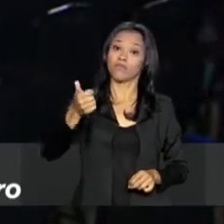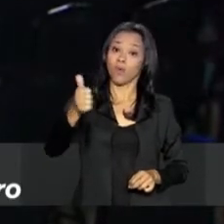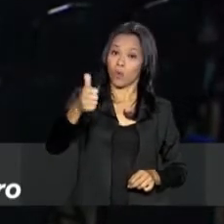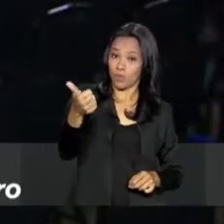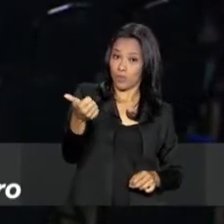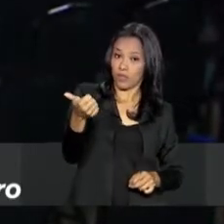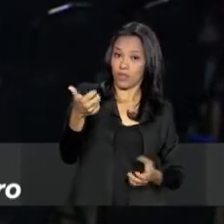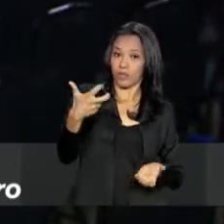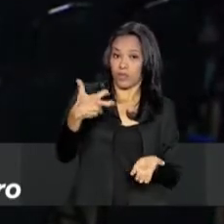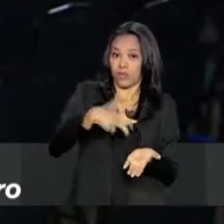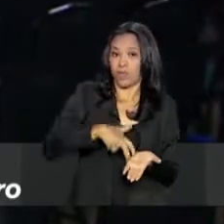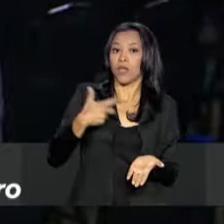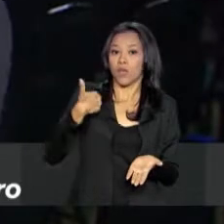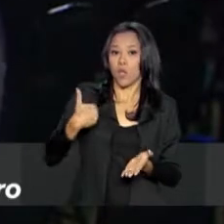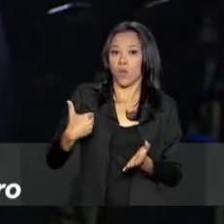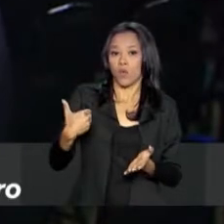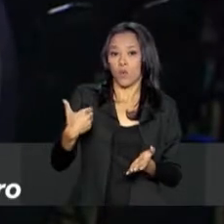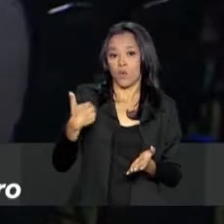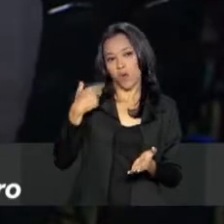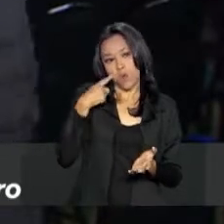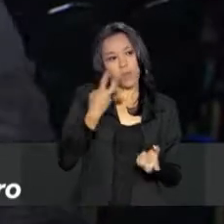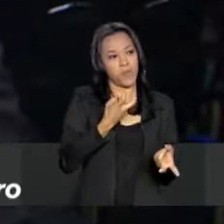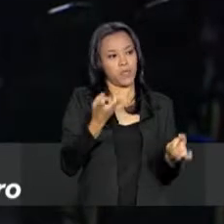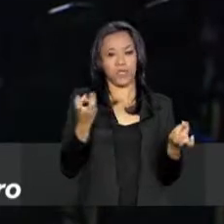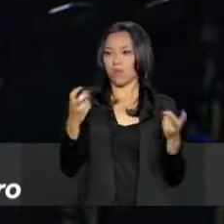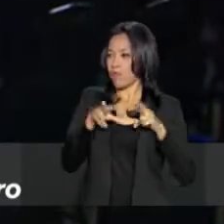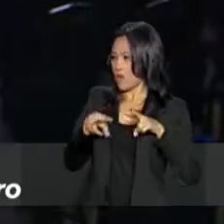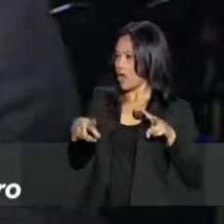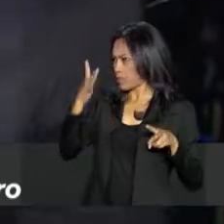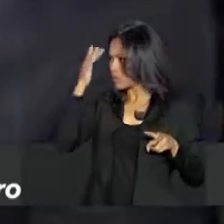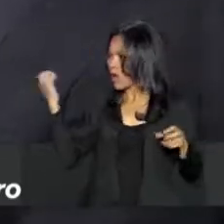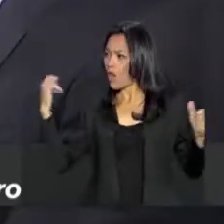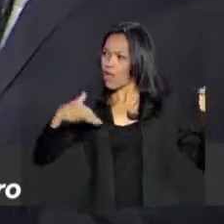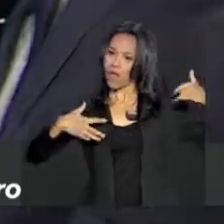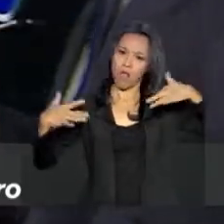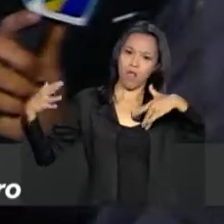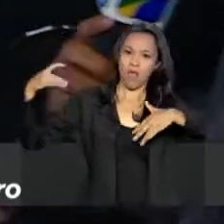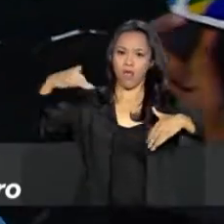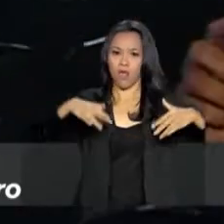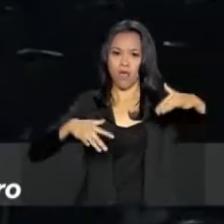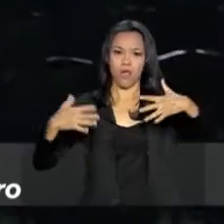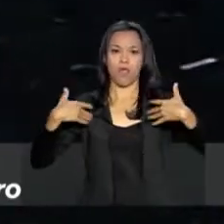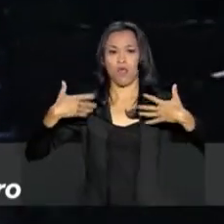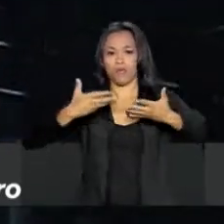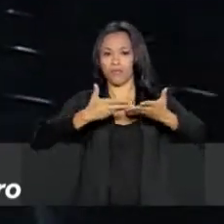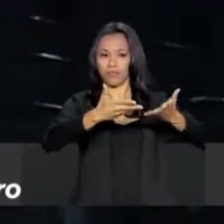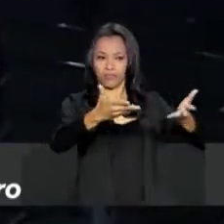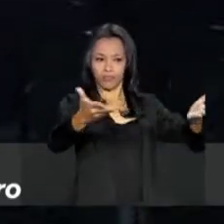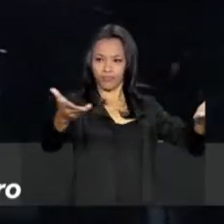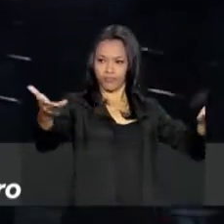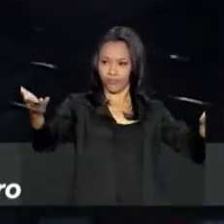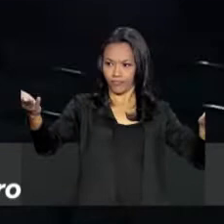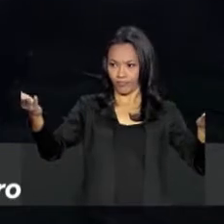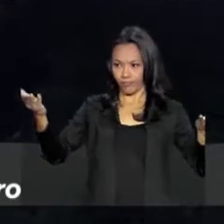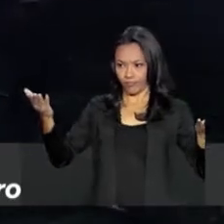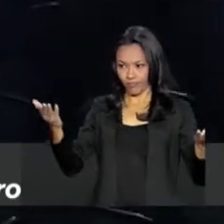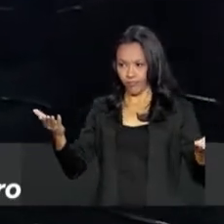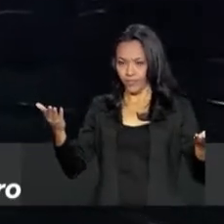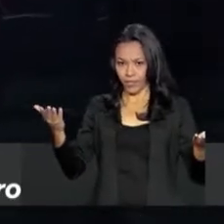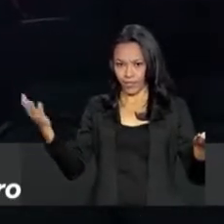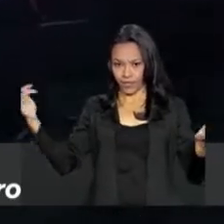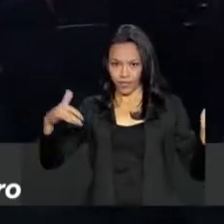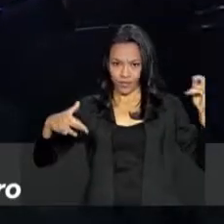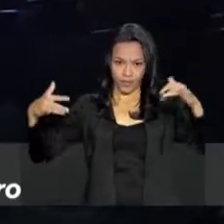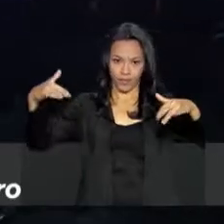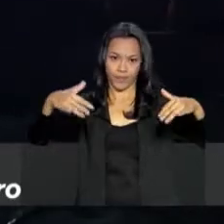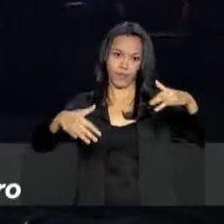eu conversei a gente pode perceber que o evento tá enchendo ainda o bpi deprecia visa mostrar pra vocês o evento está enchendo ainda mas